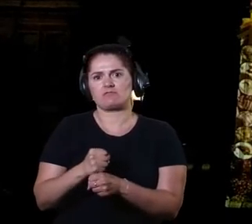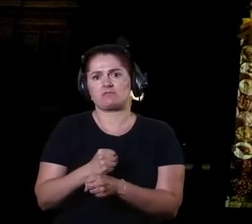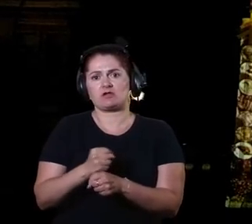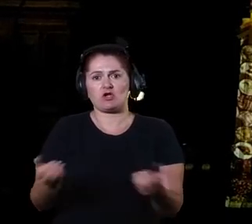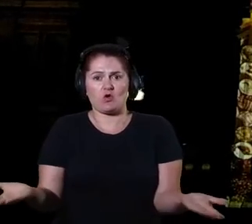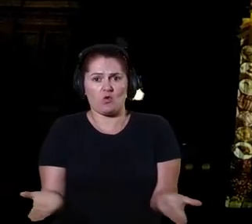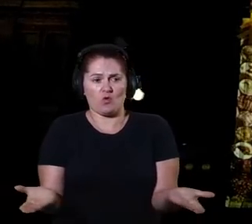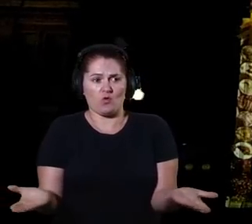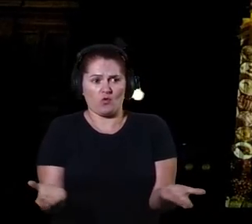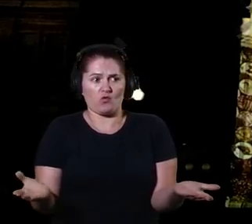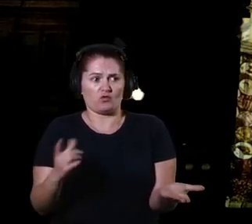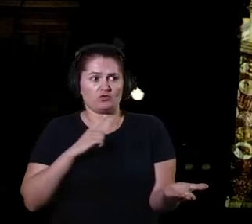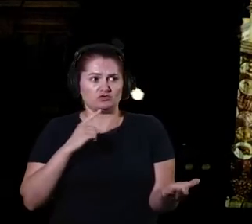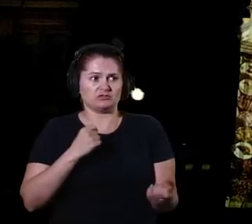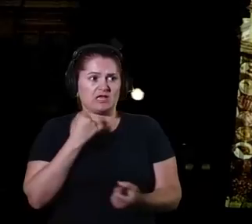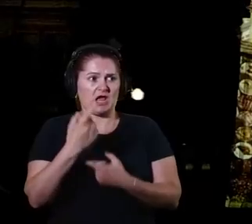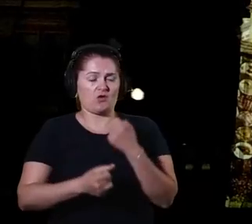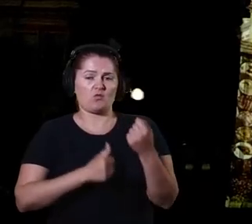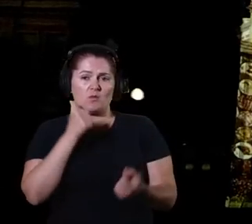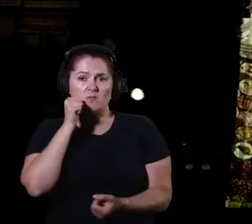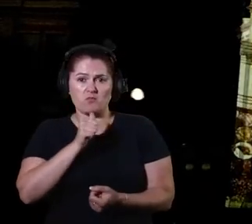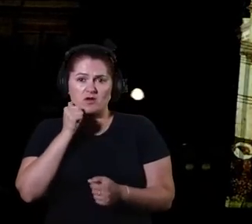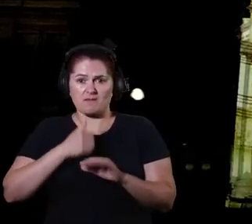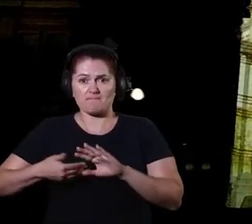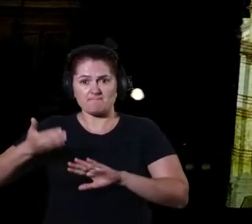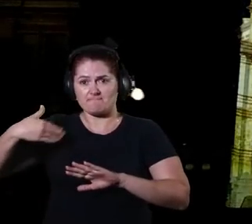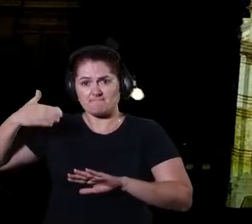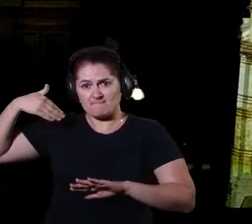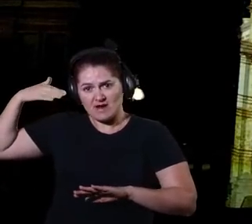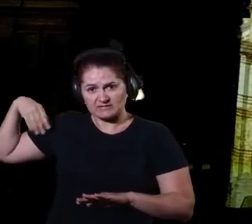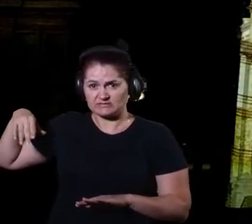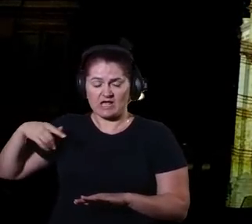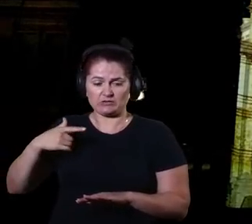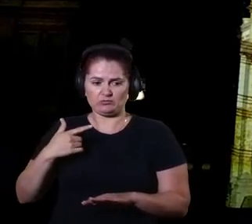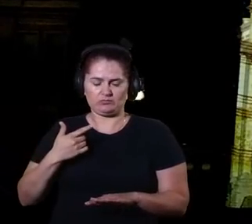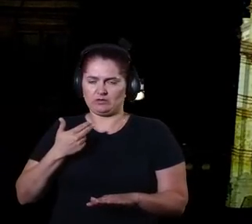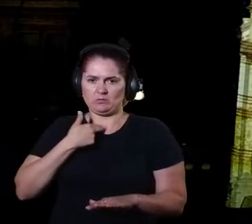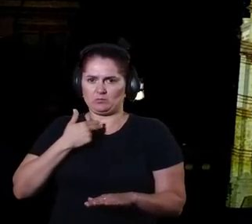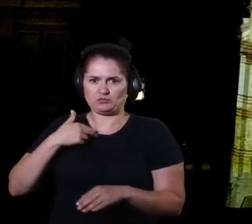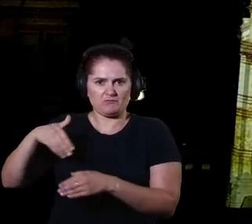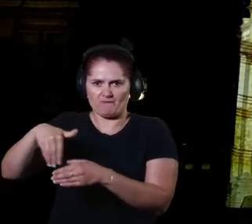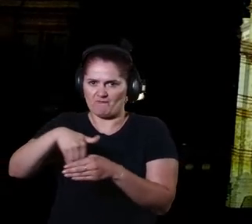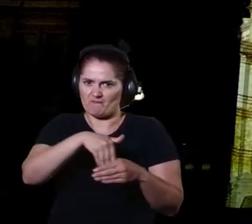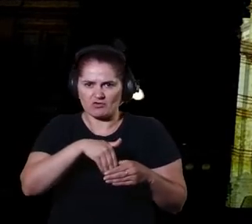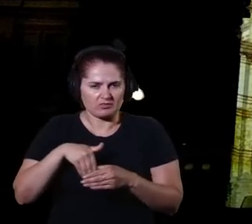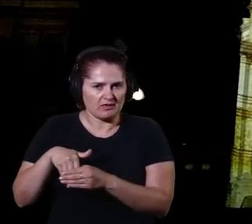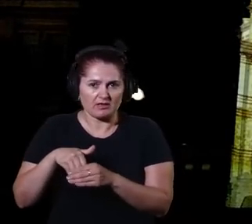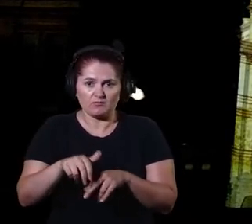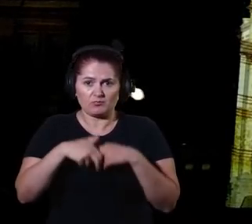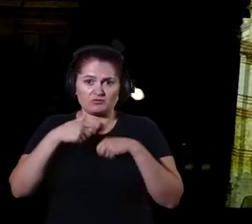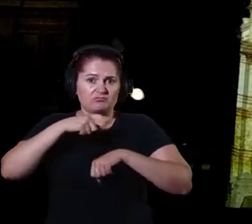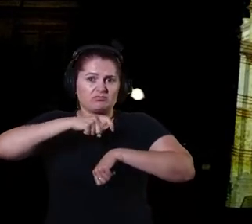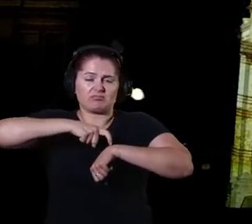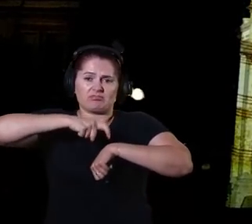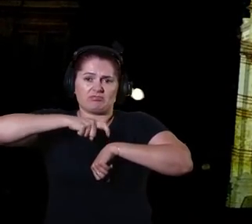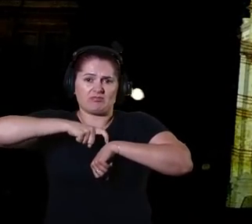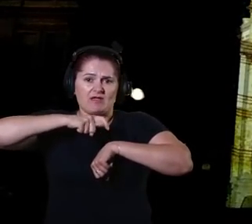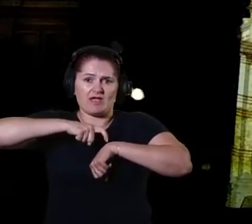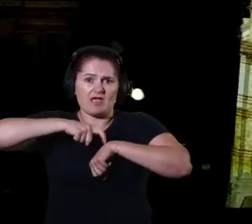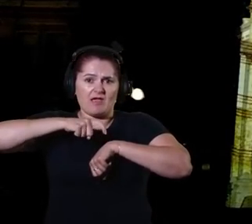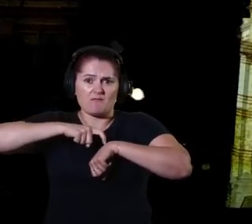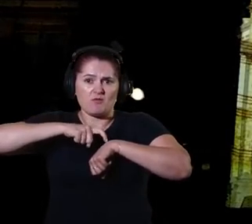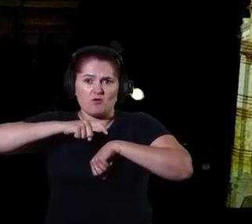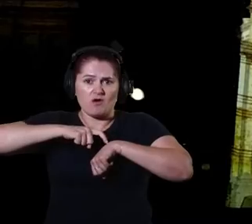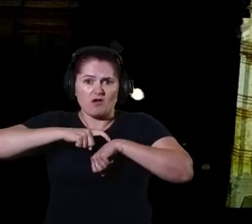vivem hoje, não votaram na época, né? Tiveram esse desprazer de não poder votar. Então, o tempo é aquele que vai se encarregando,